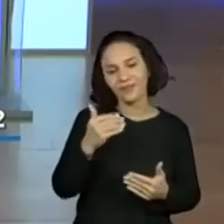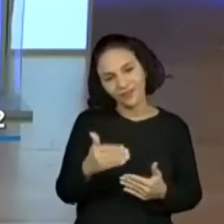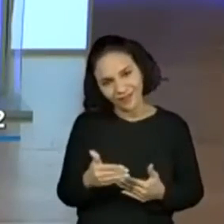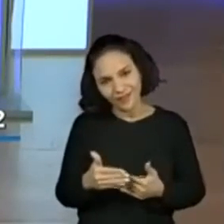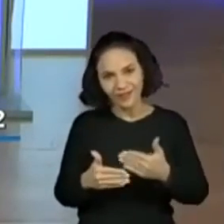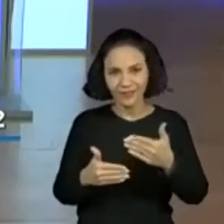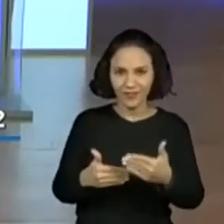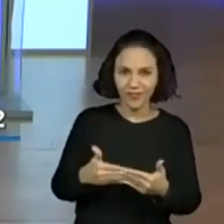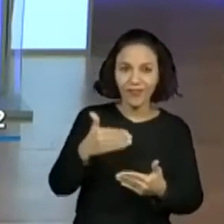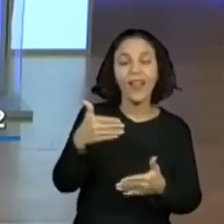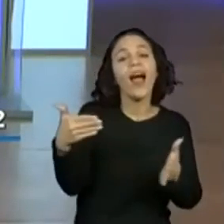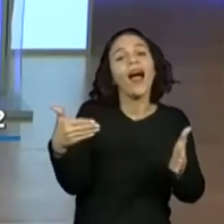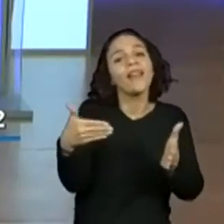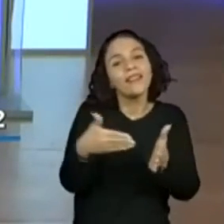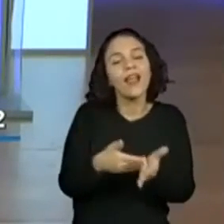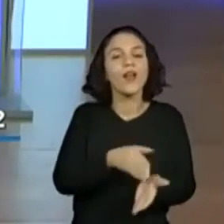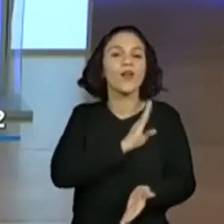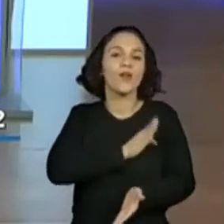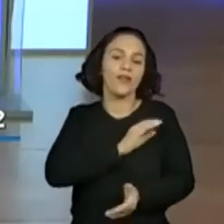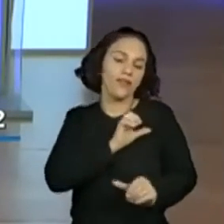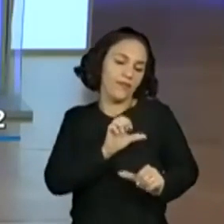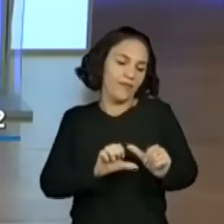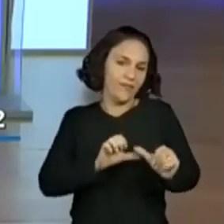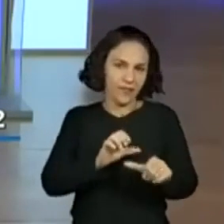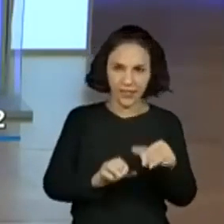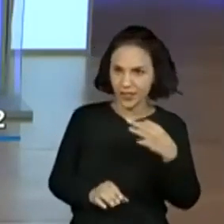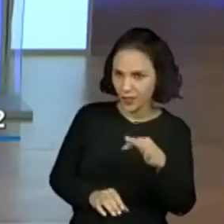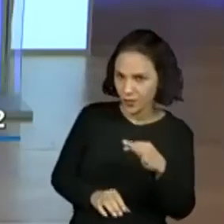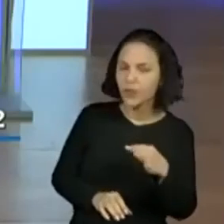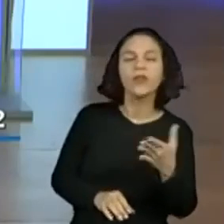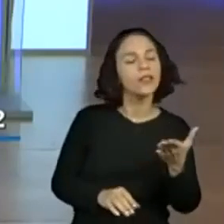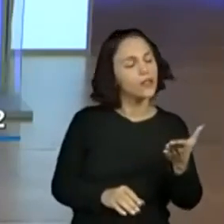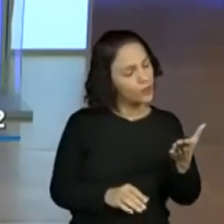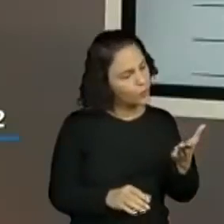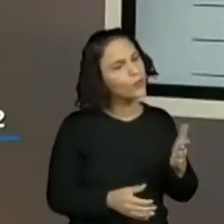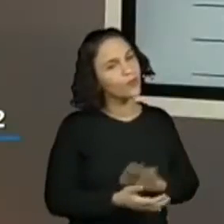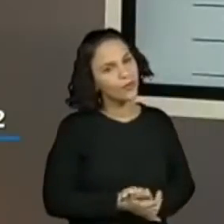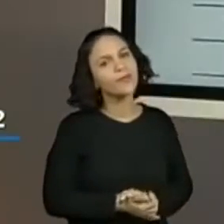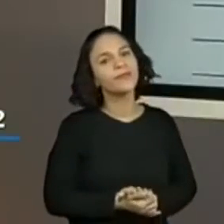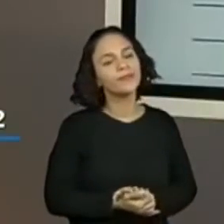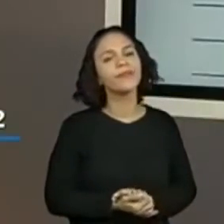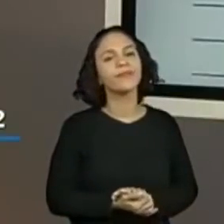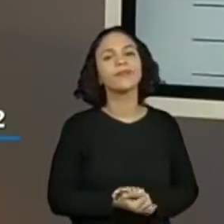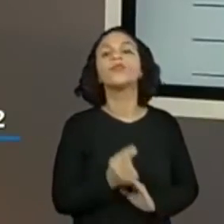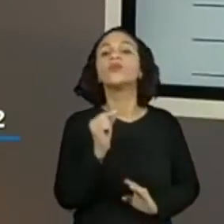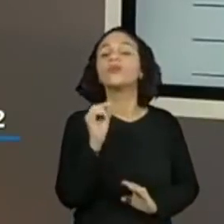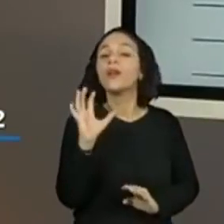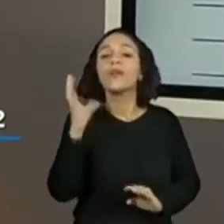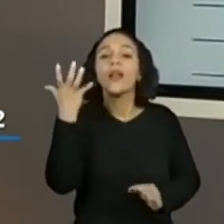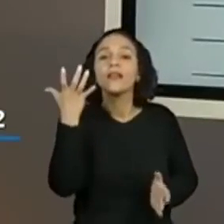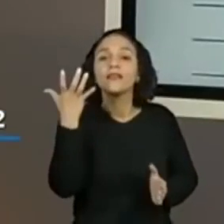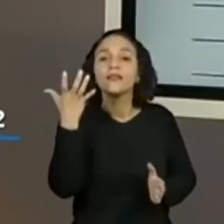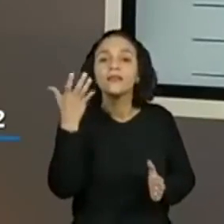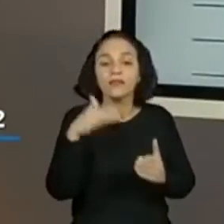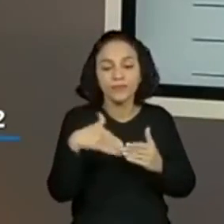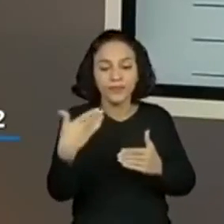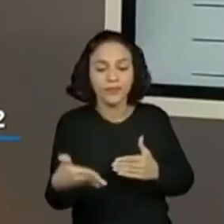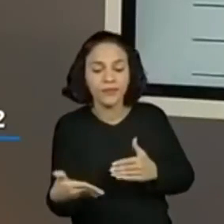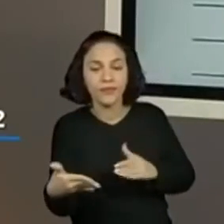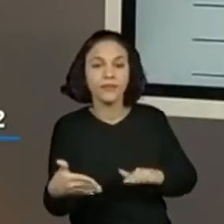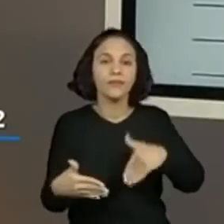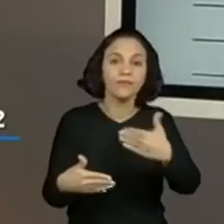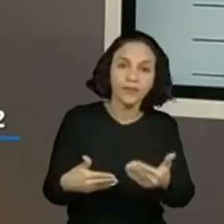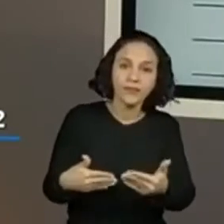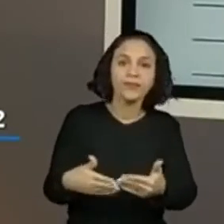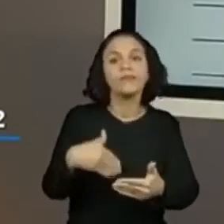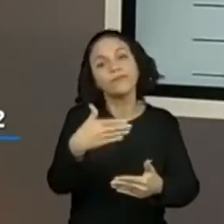chegar até a transformação do coração do Noturno, é isso? Isso, passo a passo, o que vai acontecer? Lembrando que como a gente